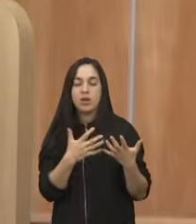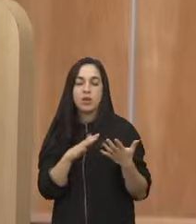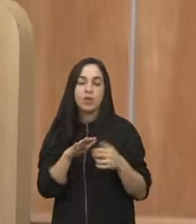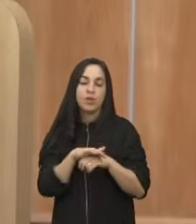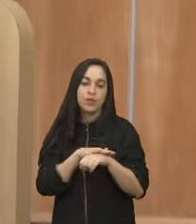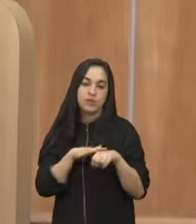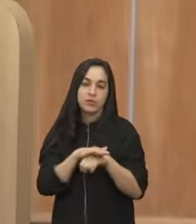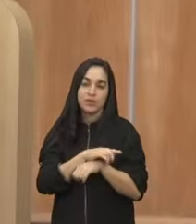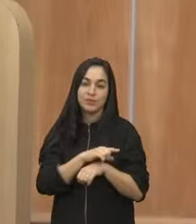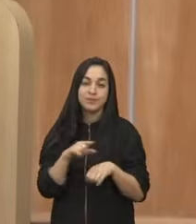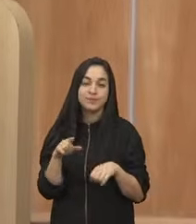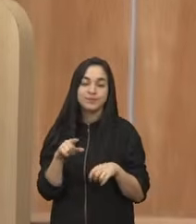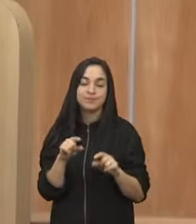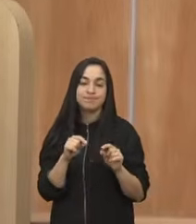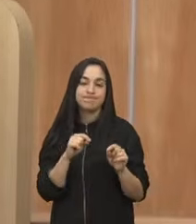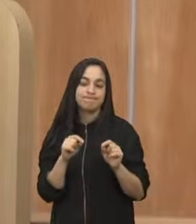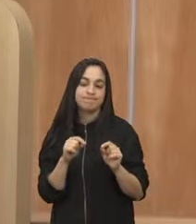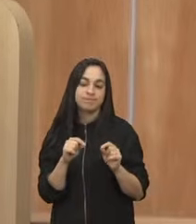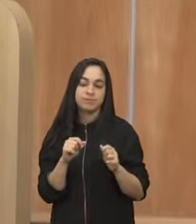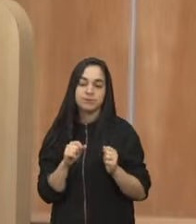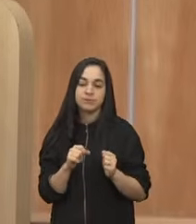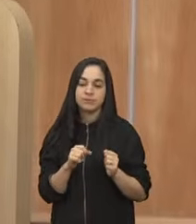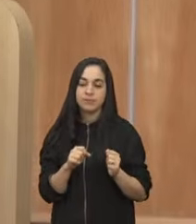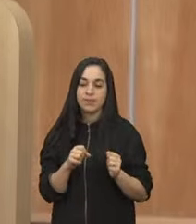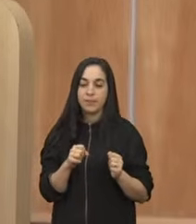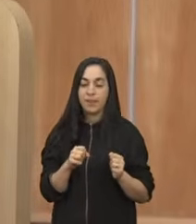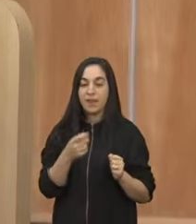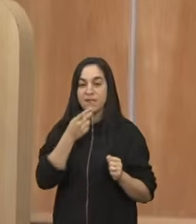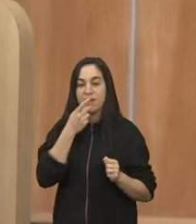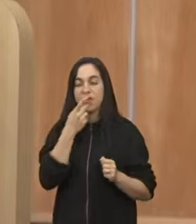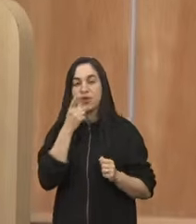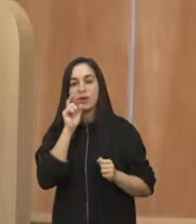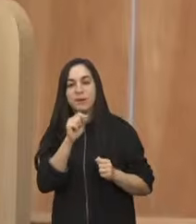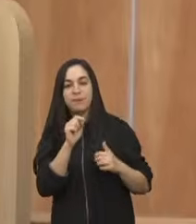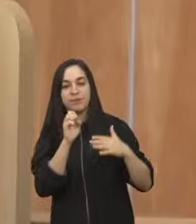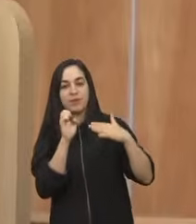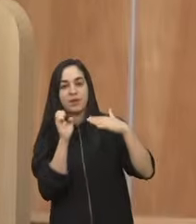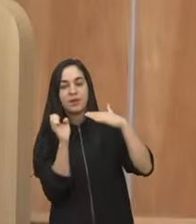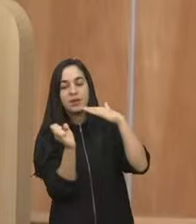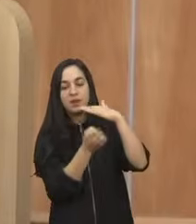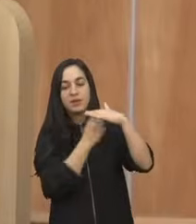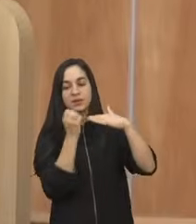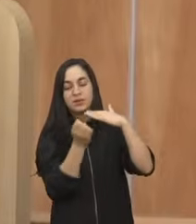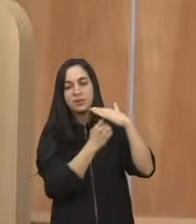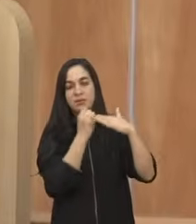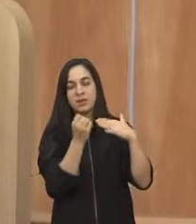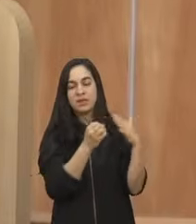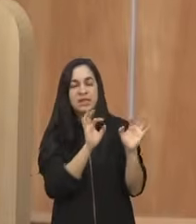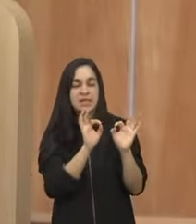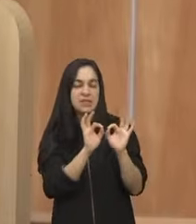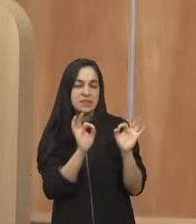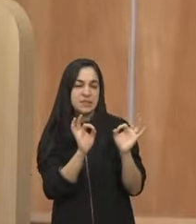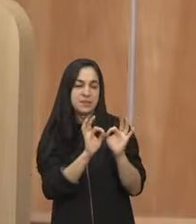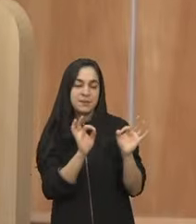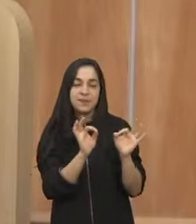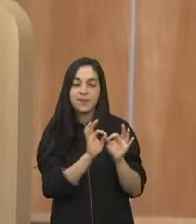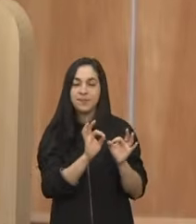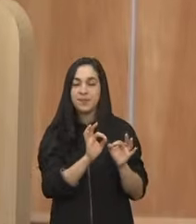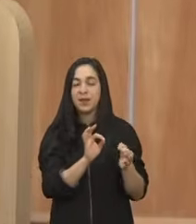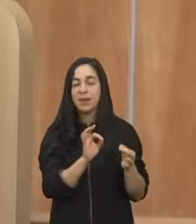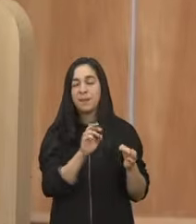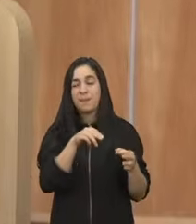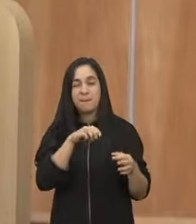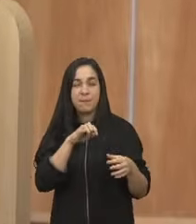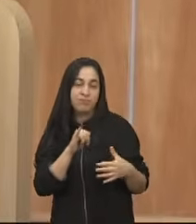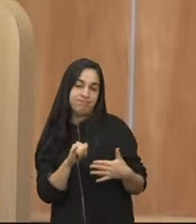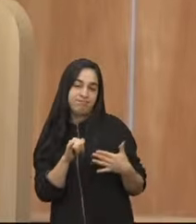falado aqui. Se falou aqui que as empresas que estão no Simples não vão contribuir, não vão ter